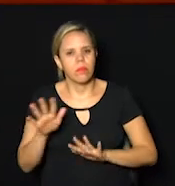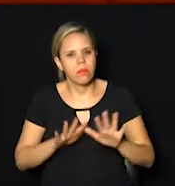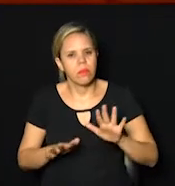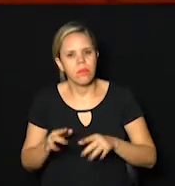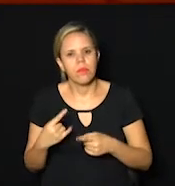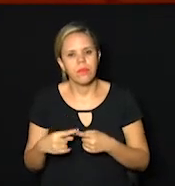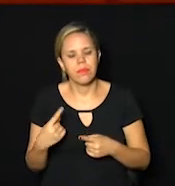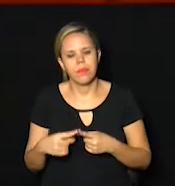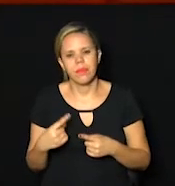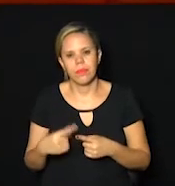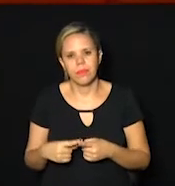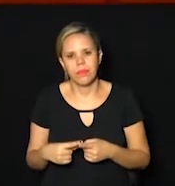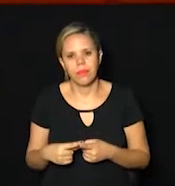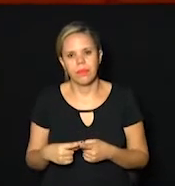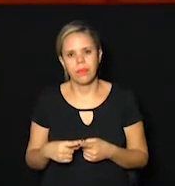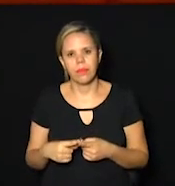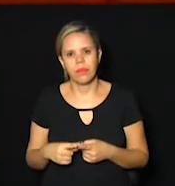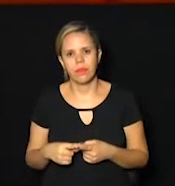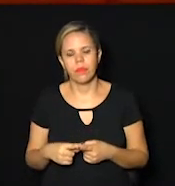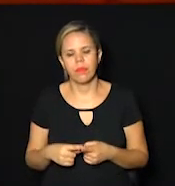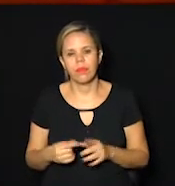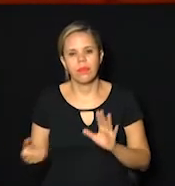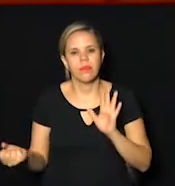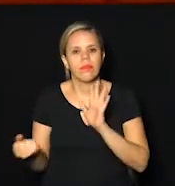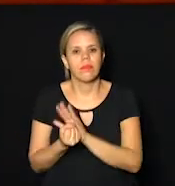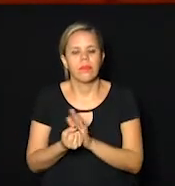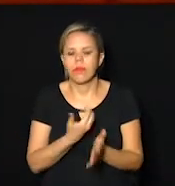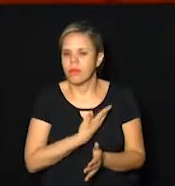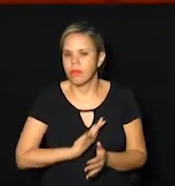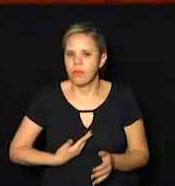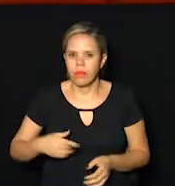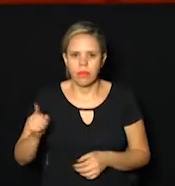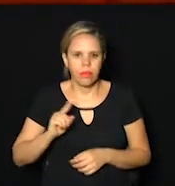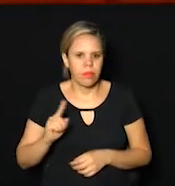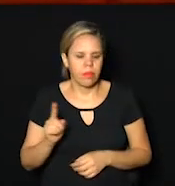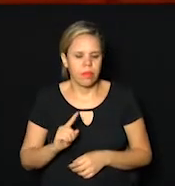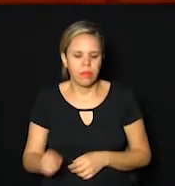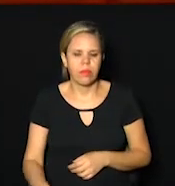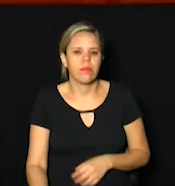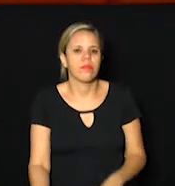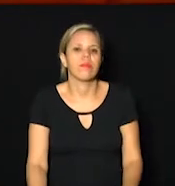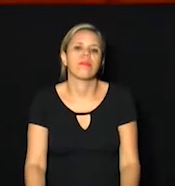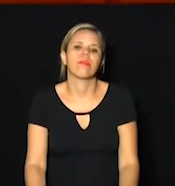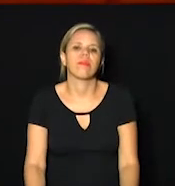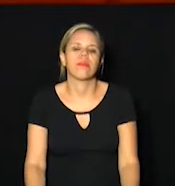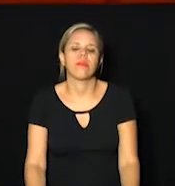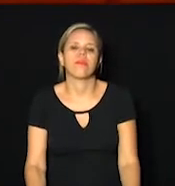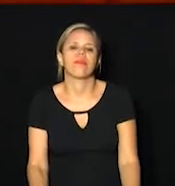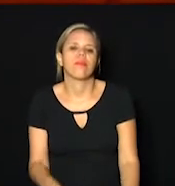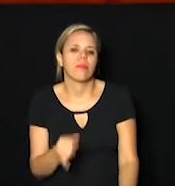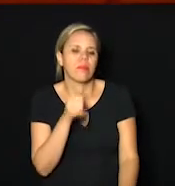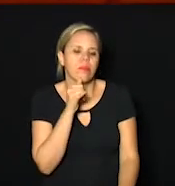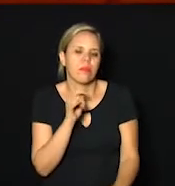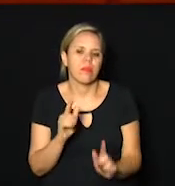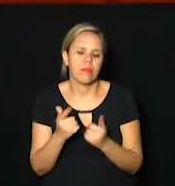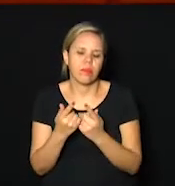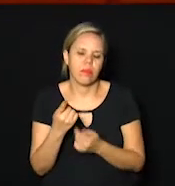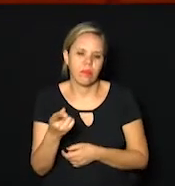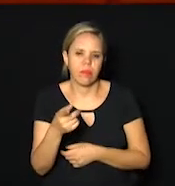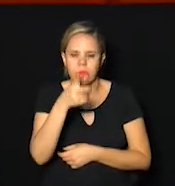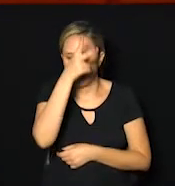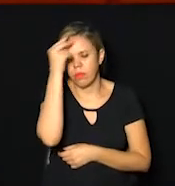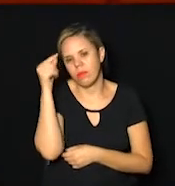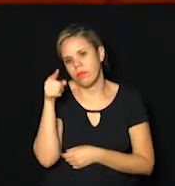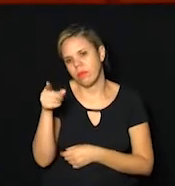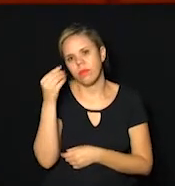porque cuidado para não usar marca de governo, tá? Você é gestor, sei lá, é prefeito e vai